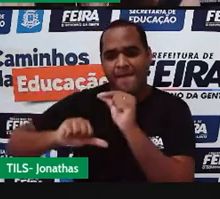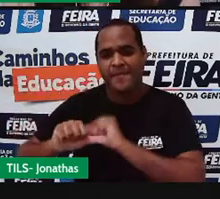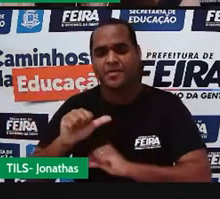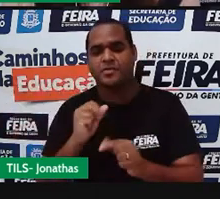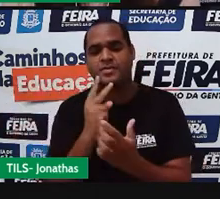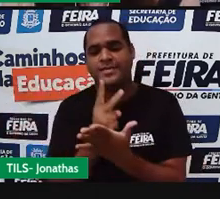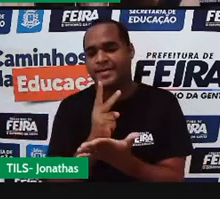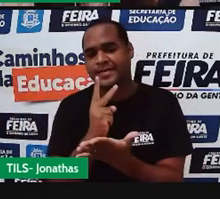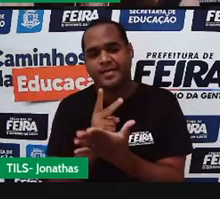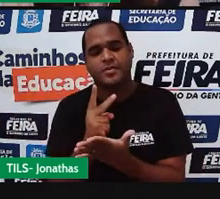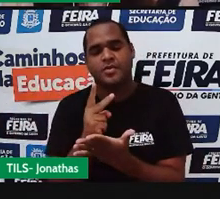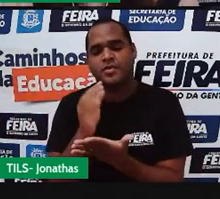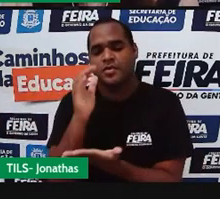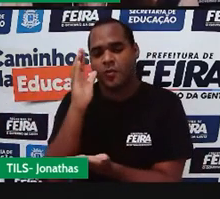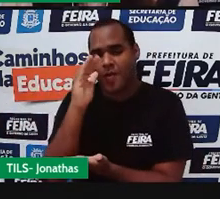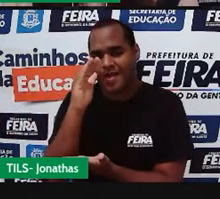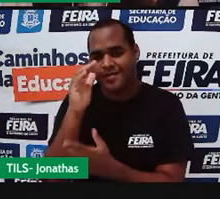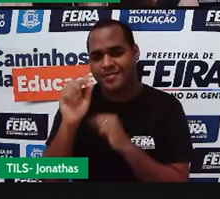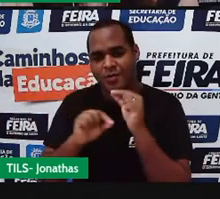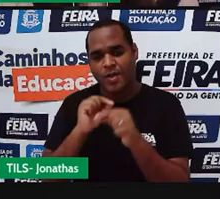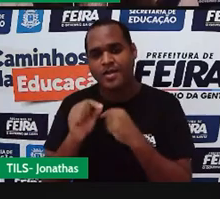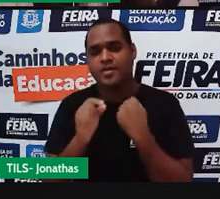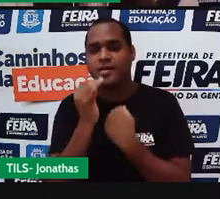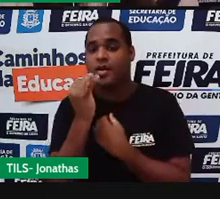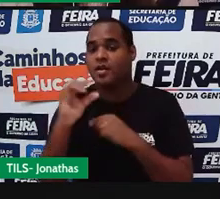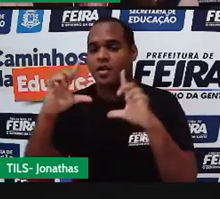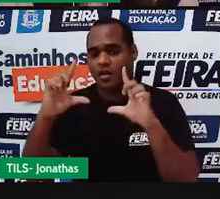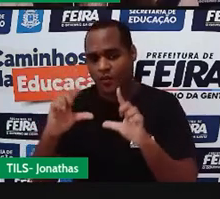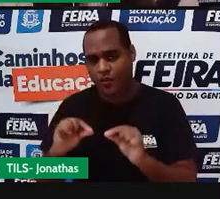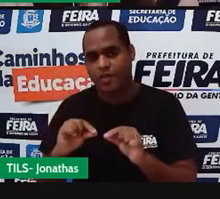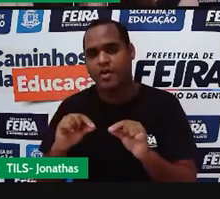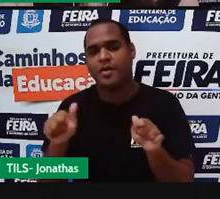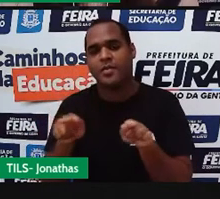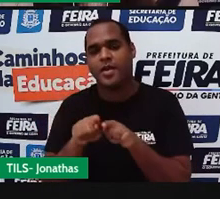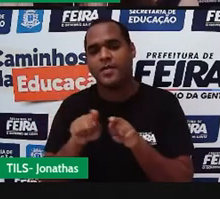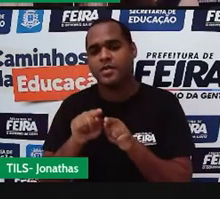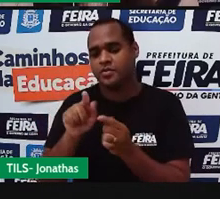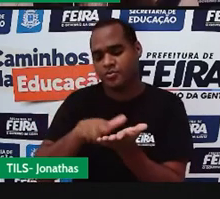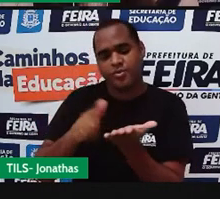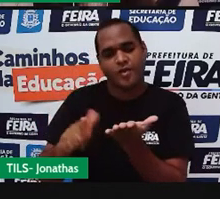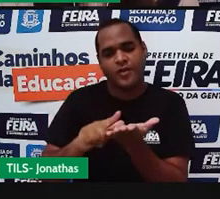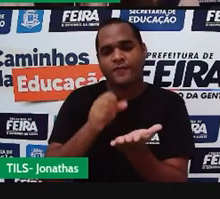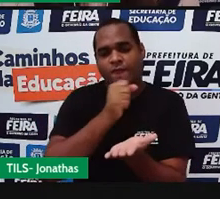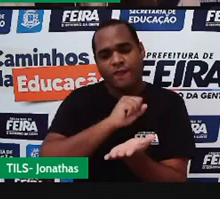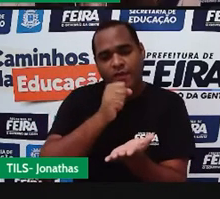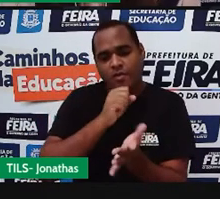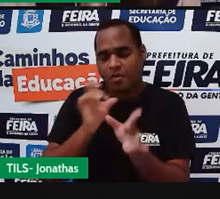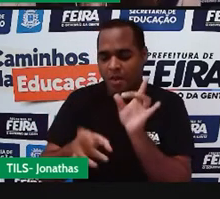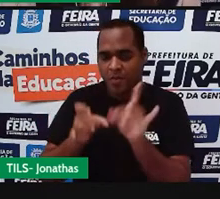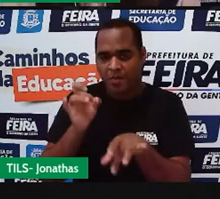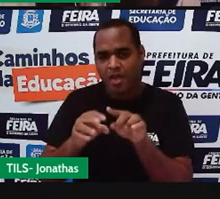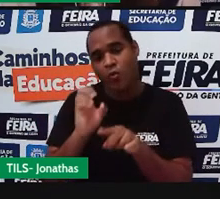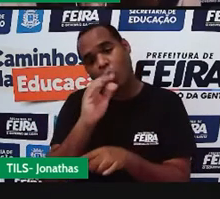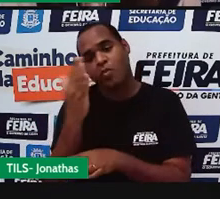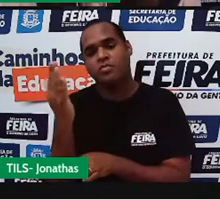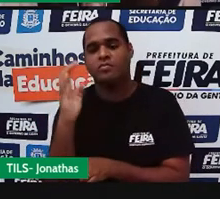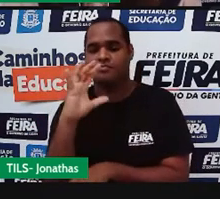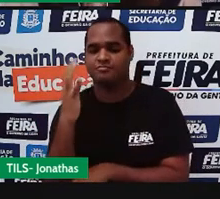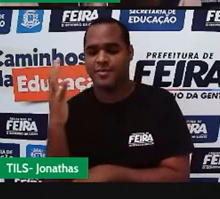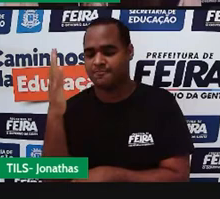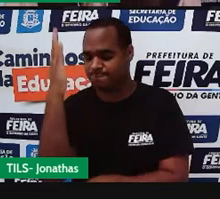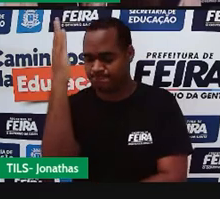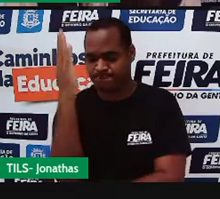e como curiosidade utiliza-se menos energia para fazer papel de jornais velhos do que diretamente da Madeira das